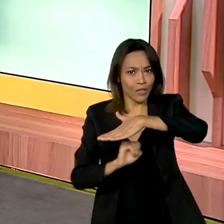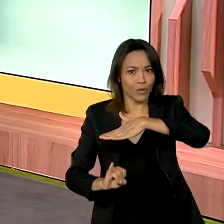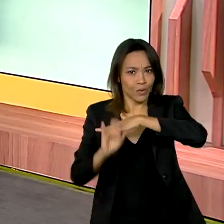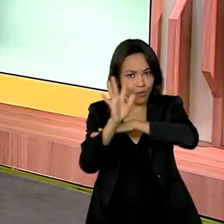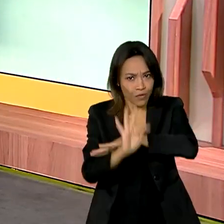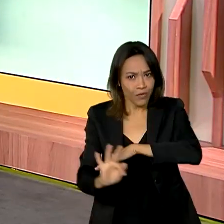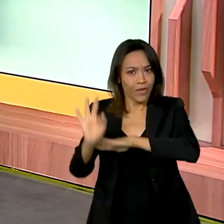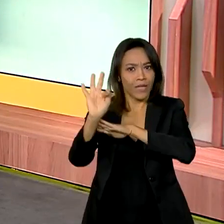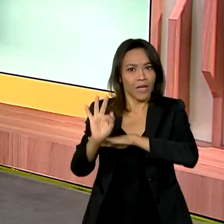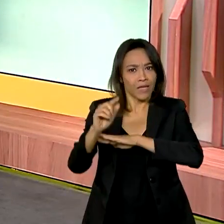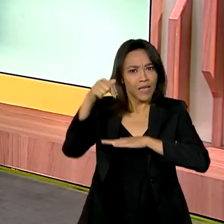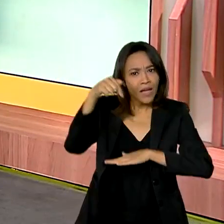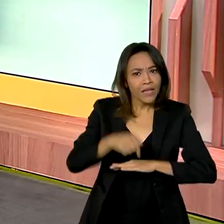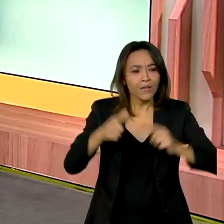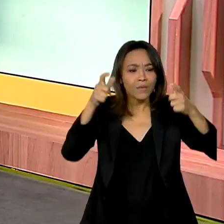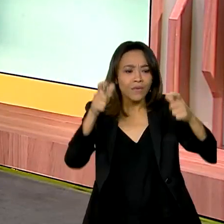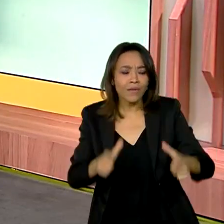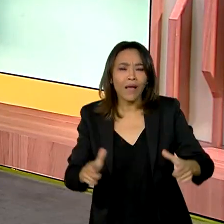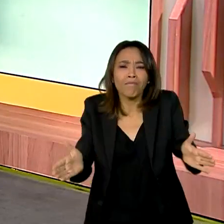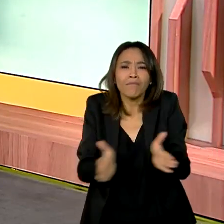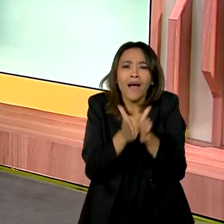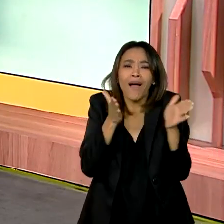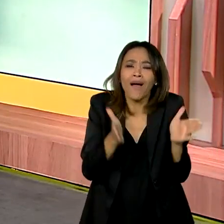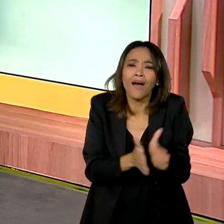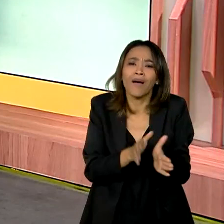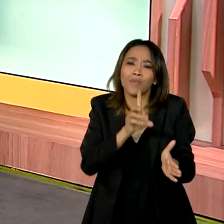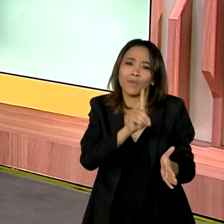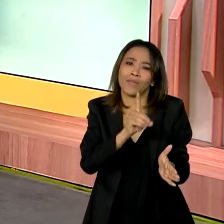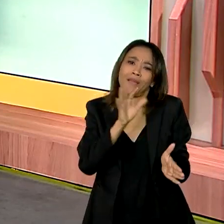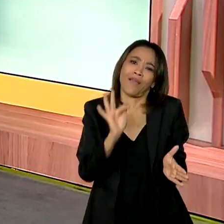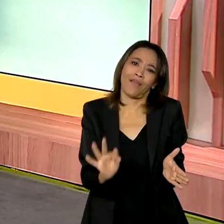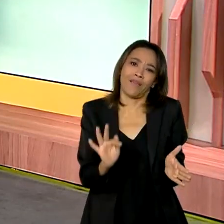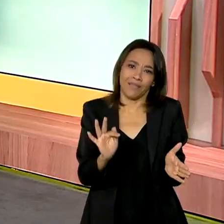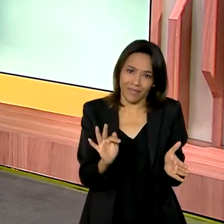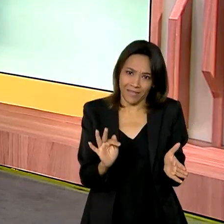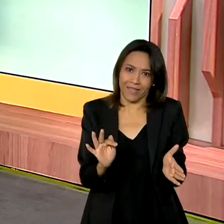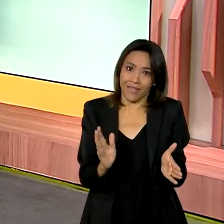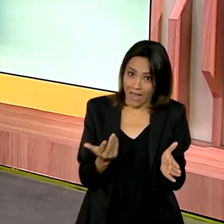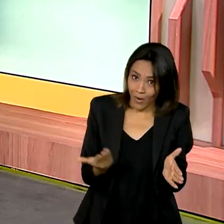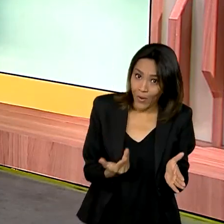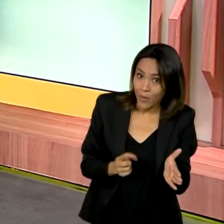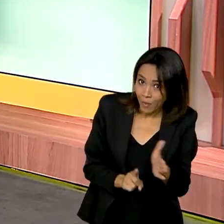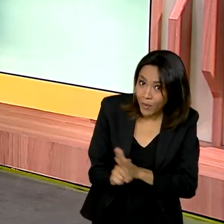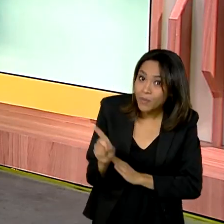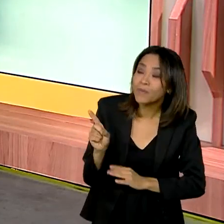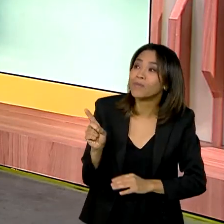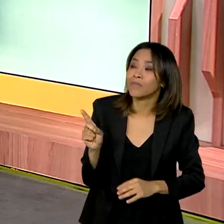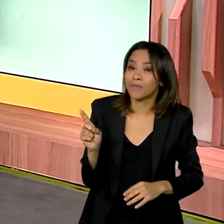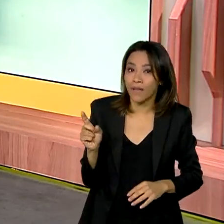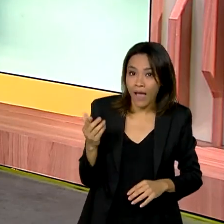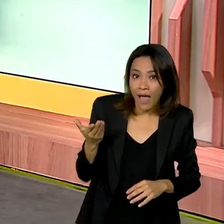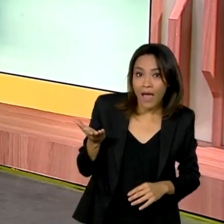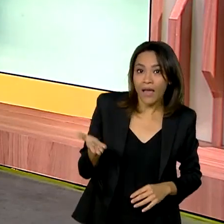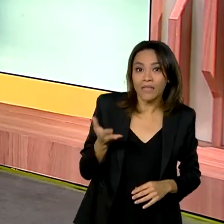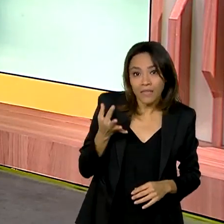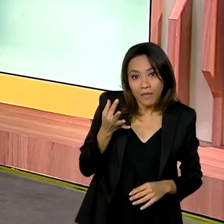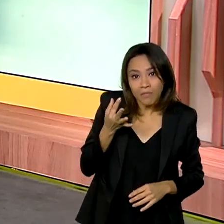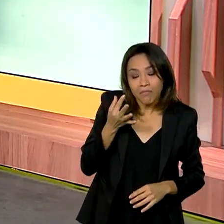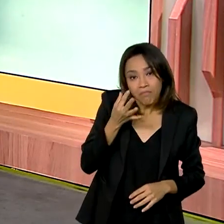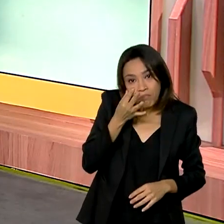numa das regiões mais carentes do Distrito Federal. Eu pergunto para o senhor se essa presença